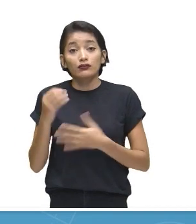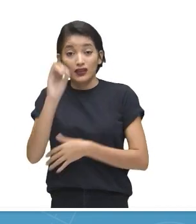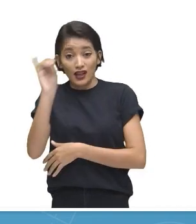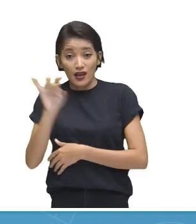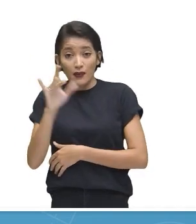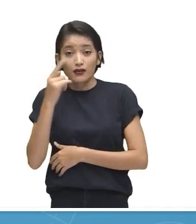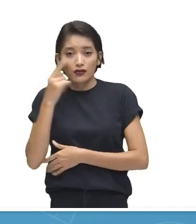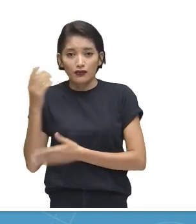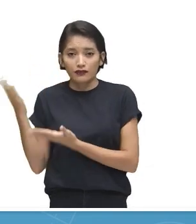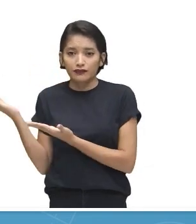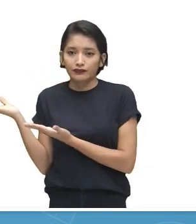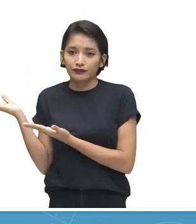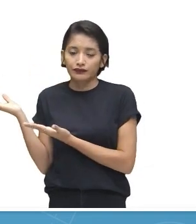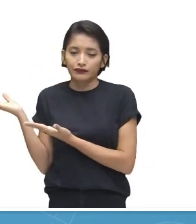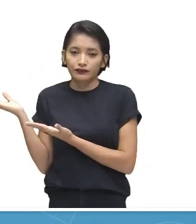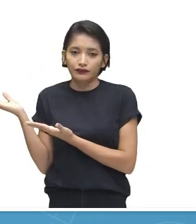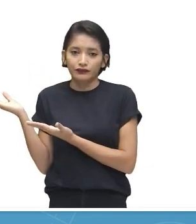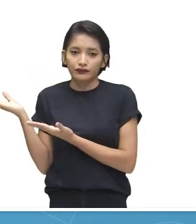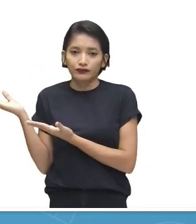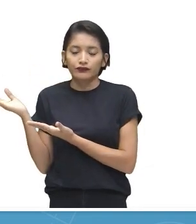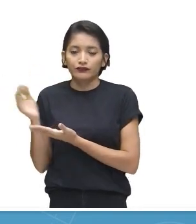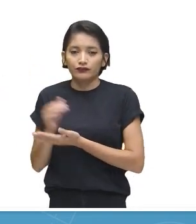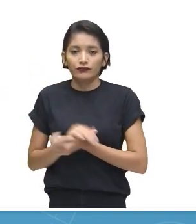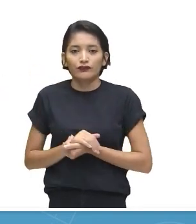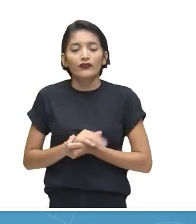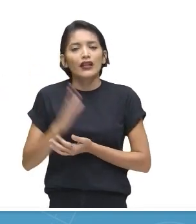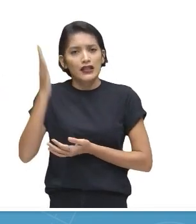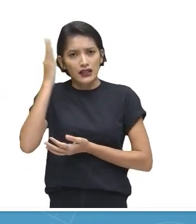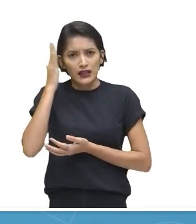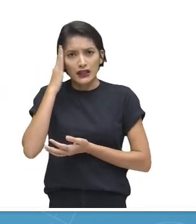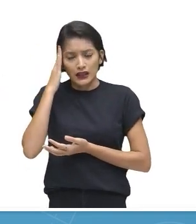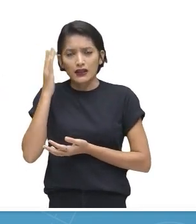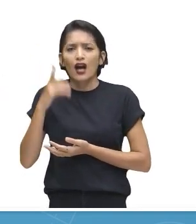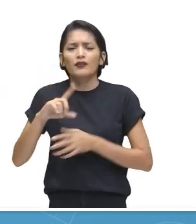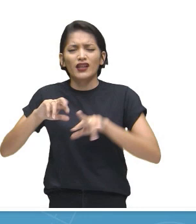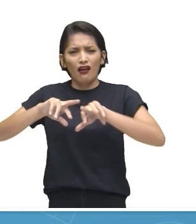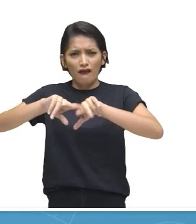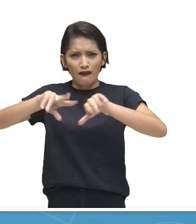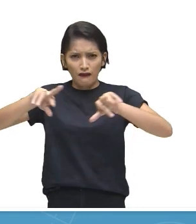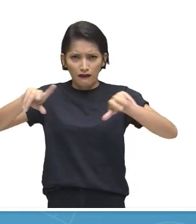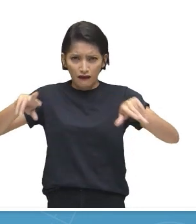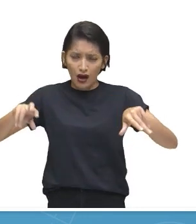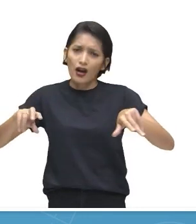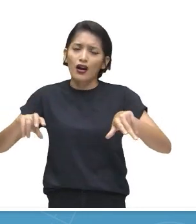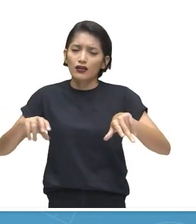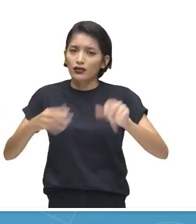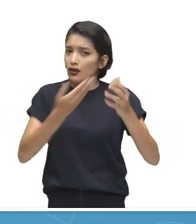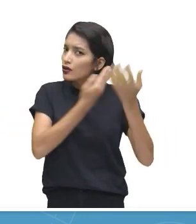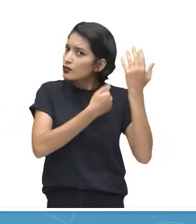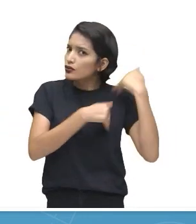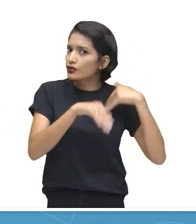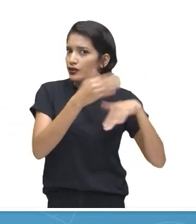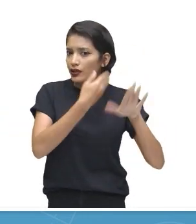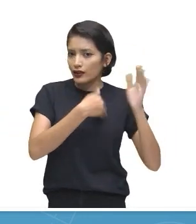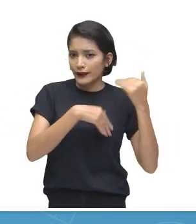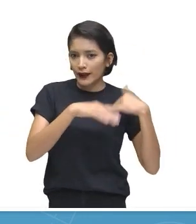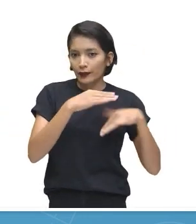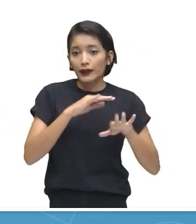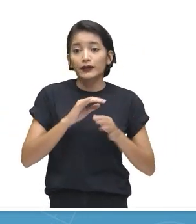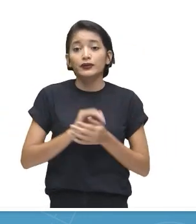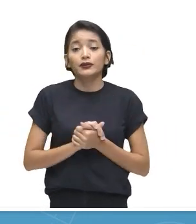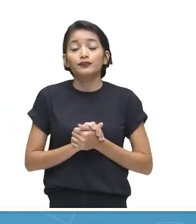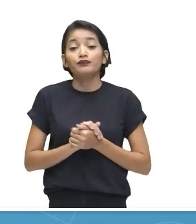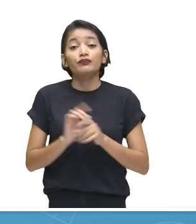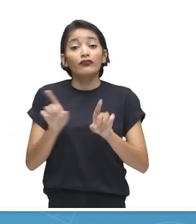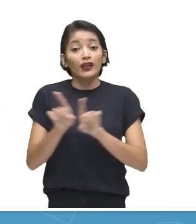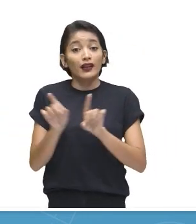ó, o couro cabeludo, de onde a gente sabe que nascem onde nascem os cabelos, né? E ela